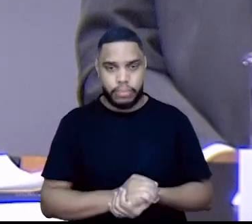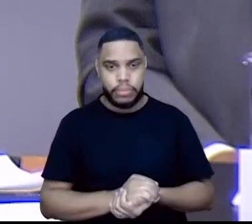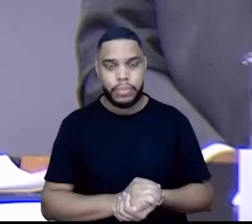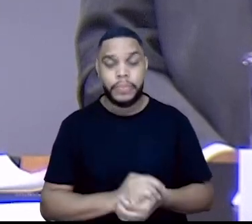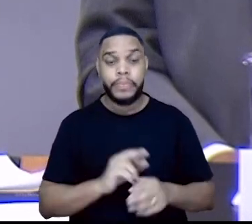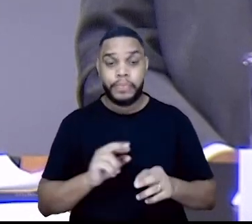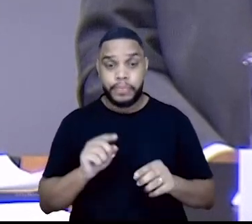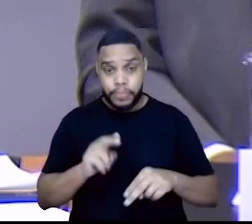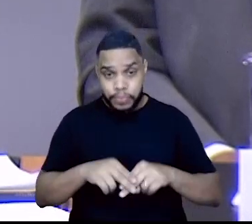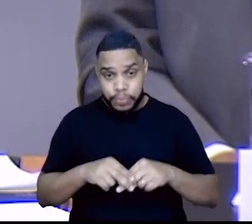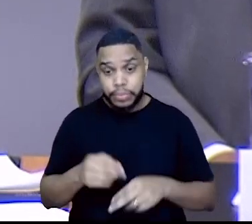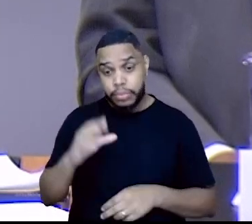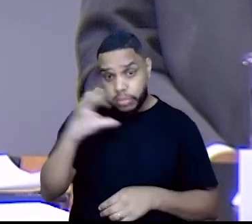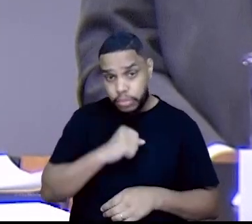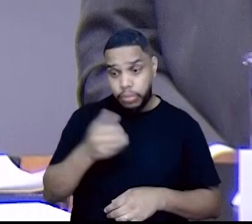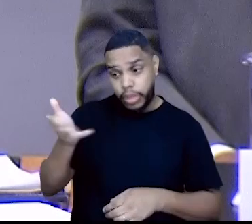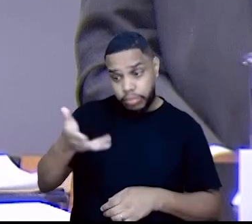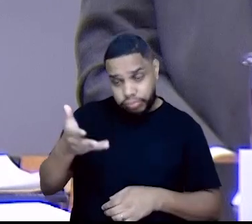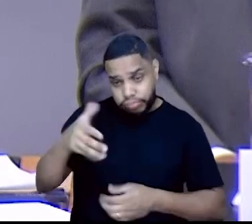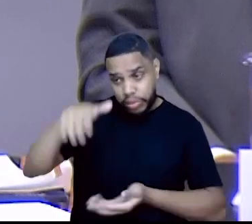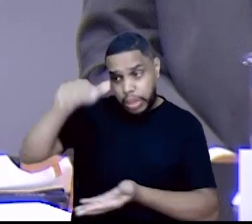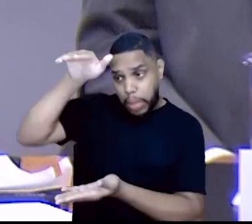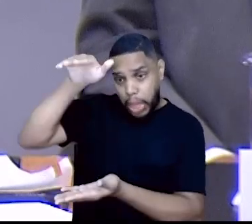forma, agilizaram a vida.